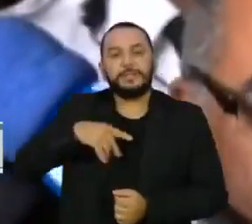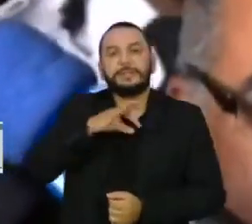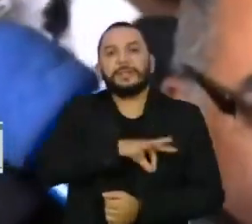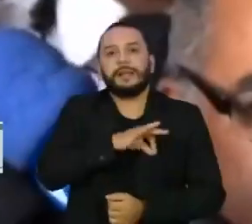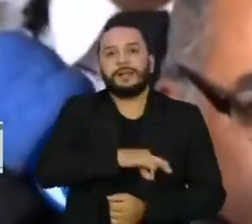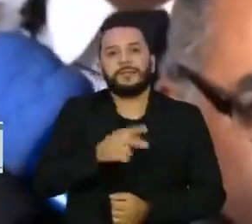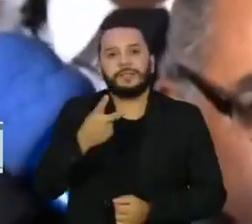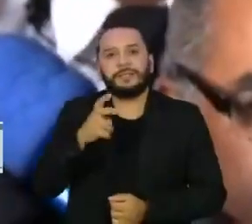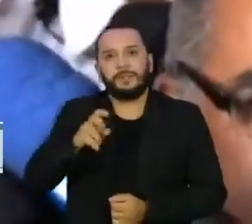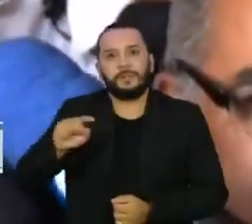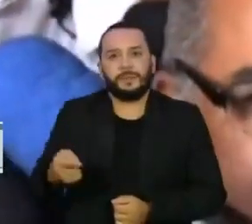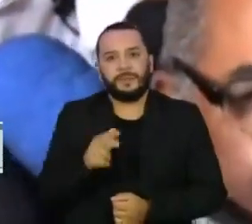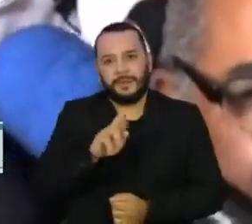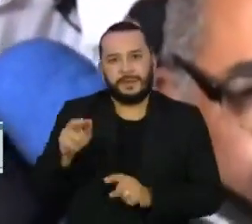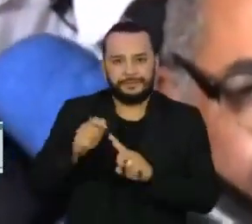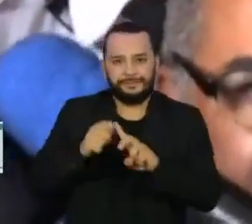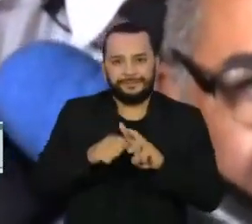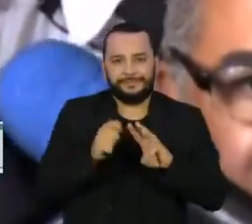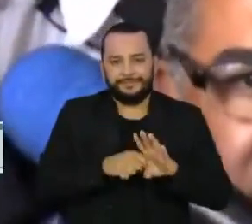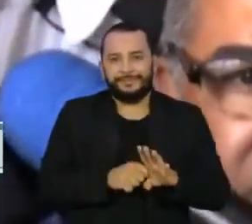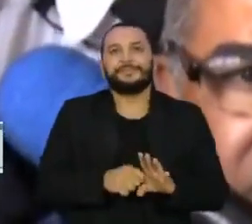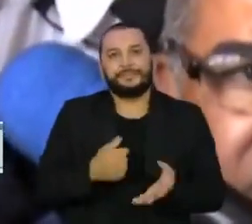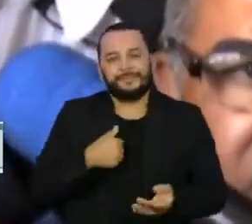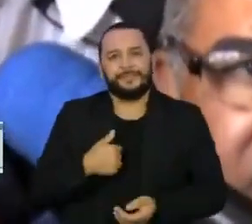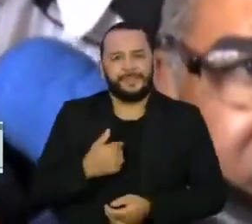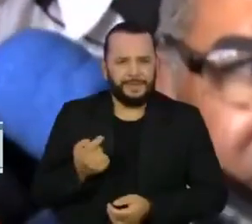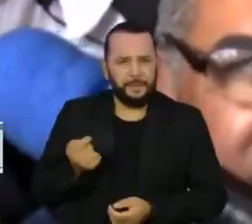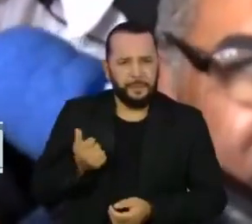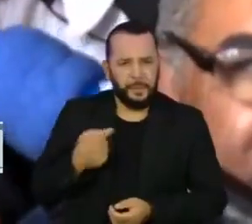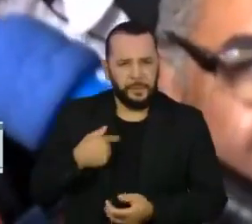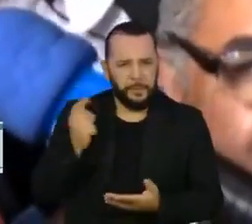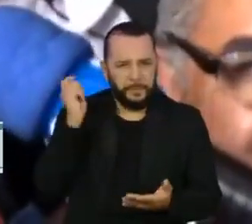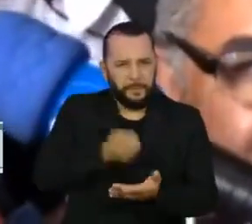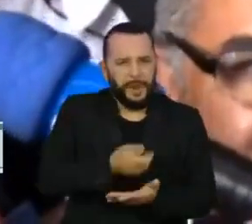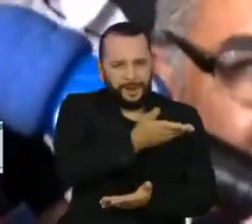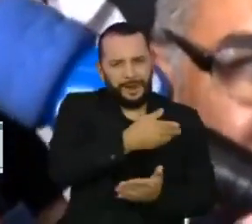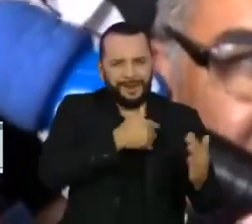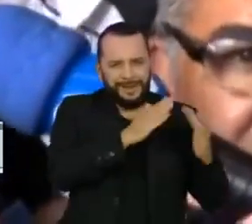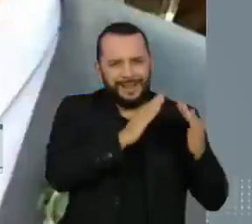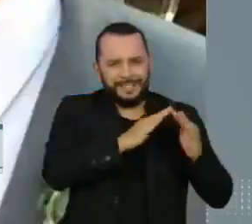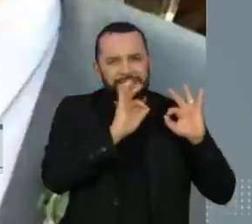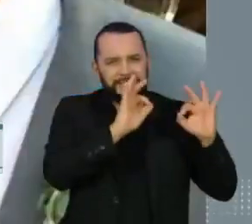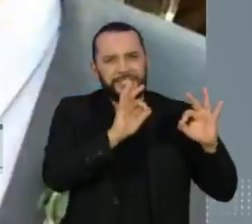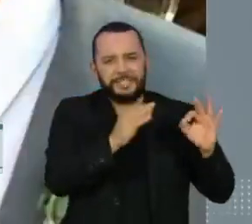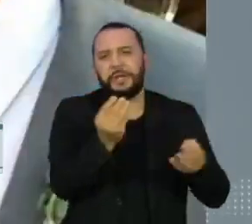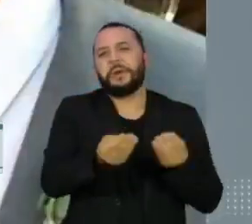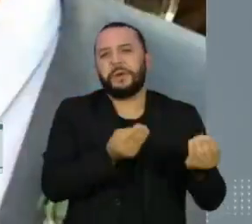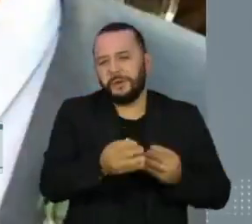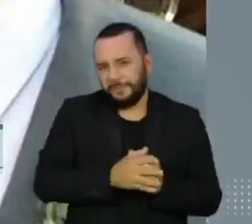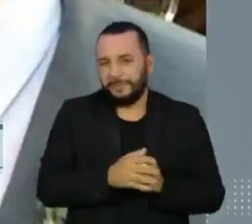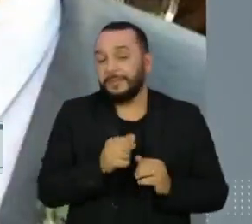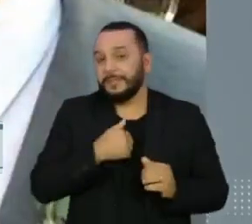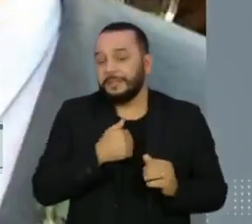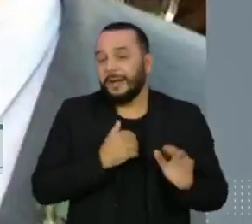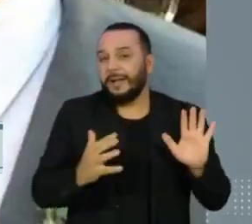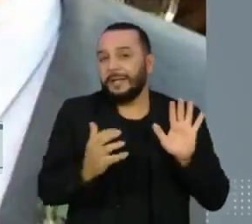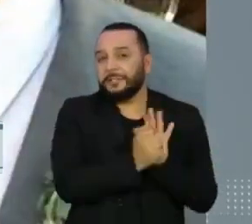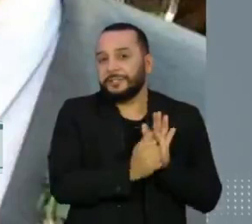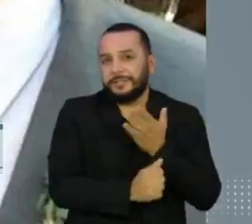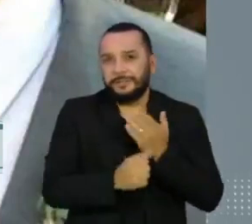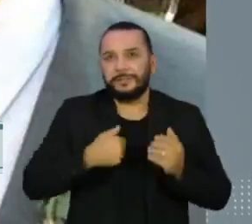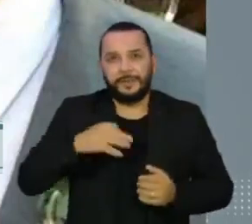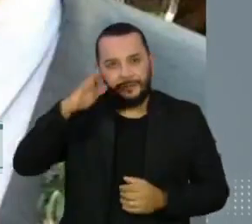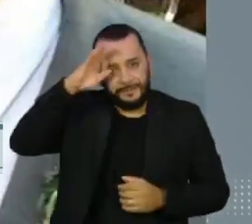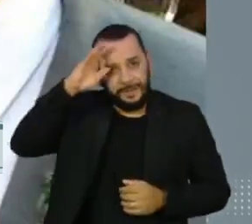salário de 25 mil reais mensais pouco para pagar a manutenção de um imóvel desse porte pelo registro imobiliário